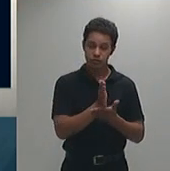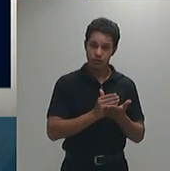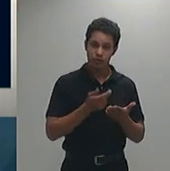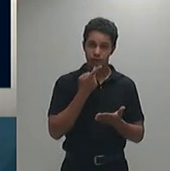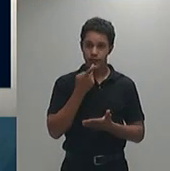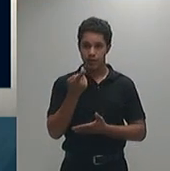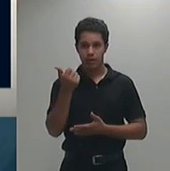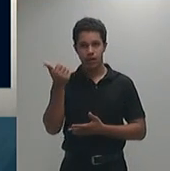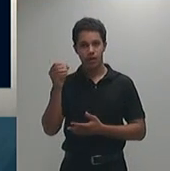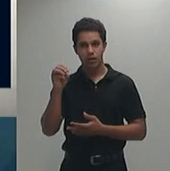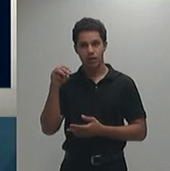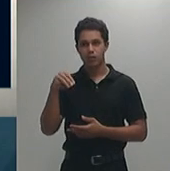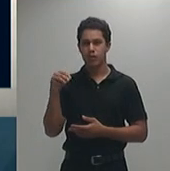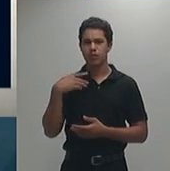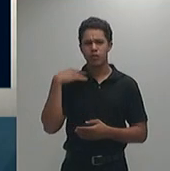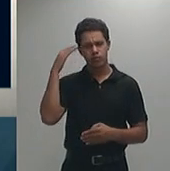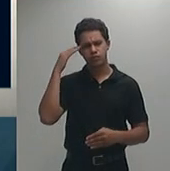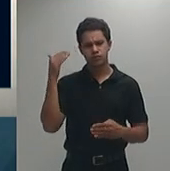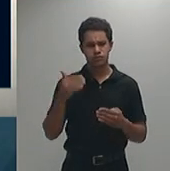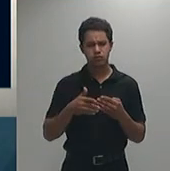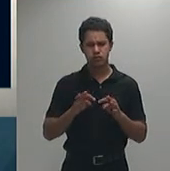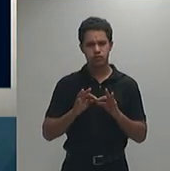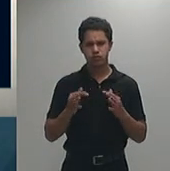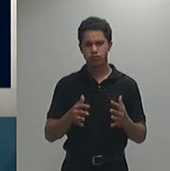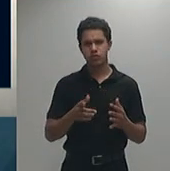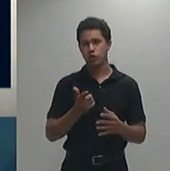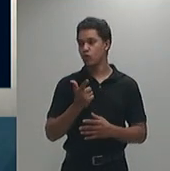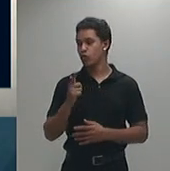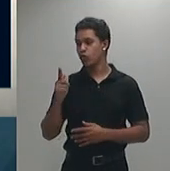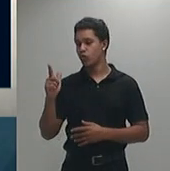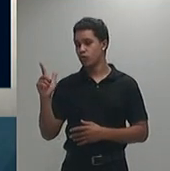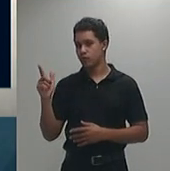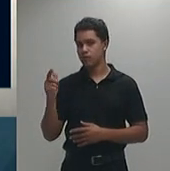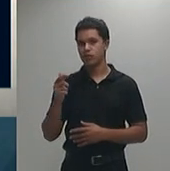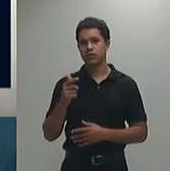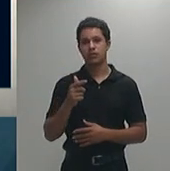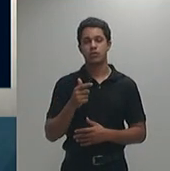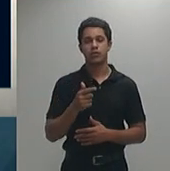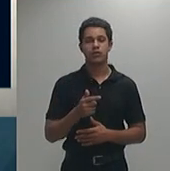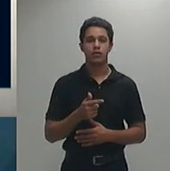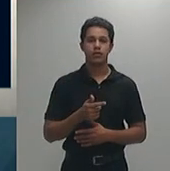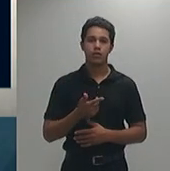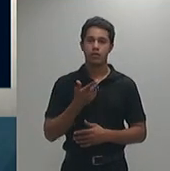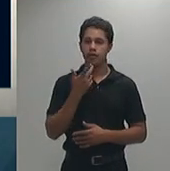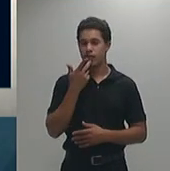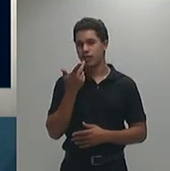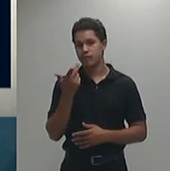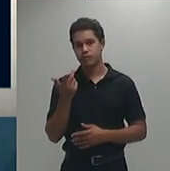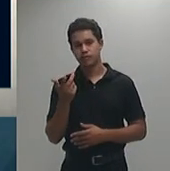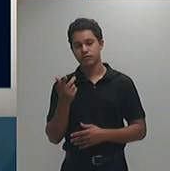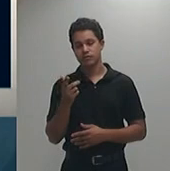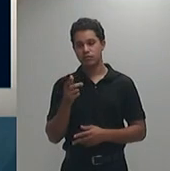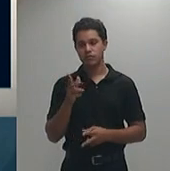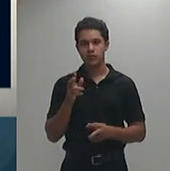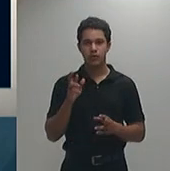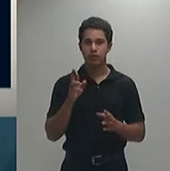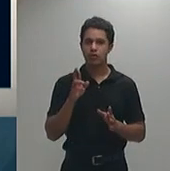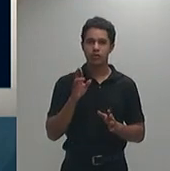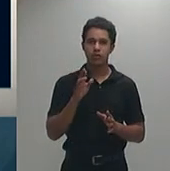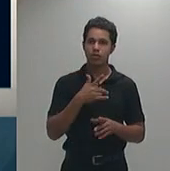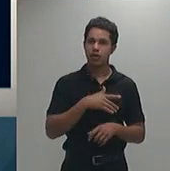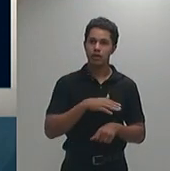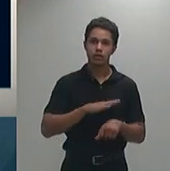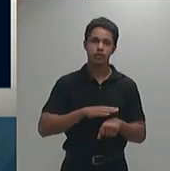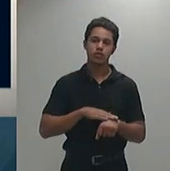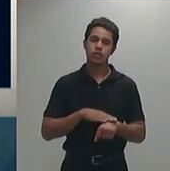minutos estou lá na cor nos outros amigos eles abordaram acho que o restante Nego do